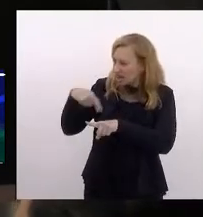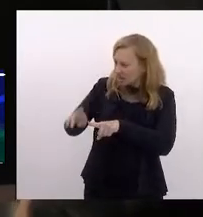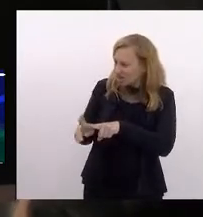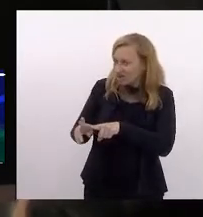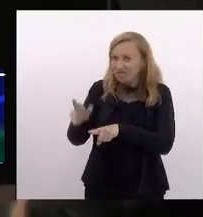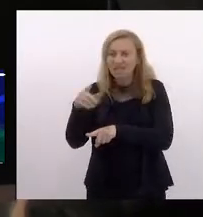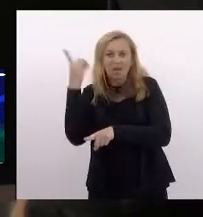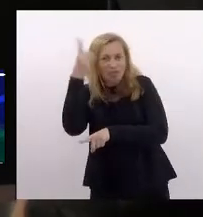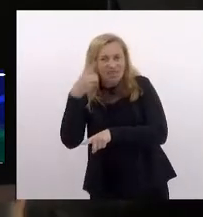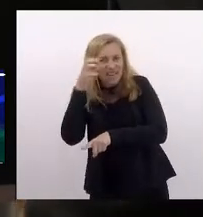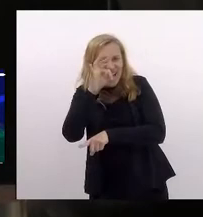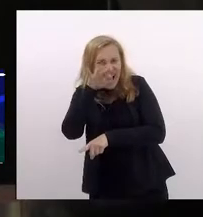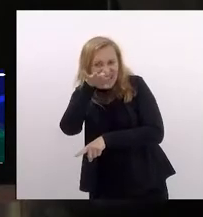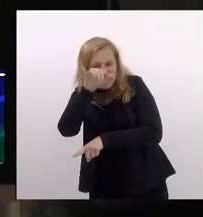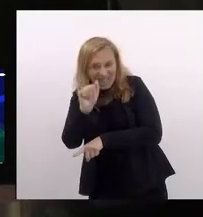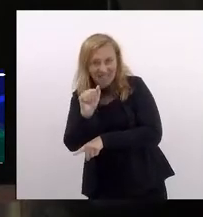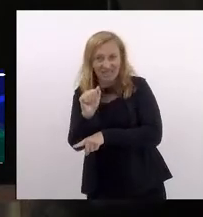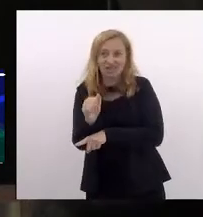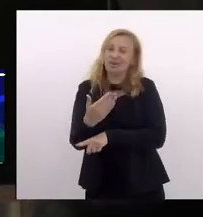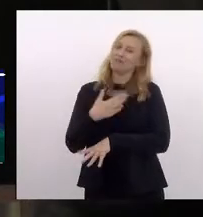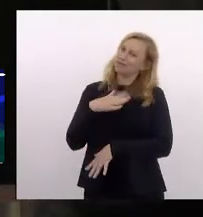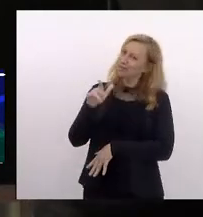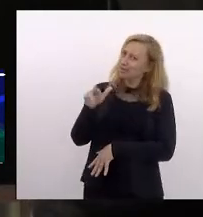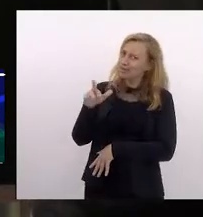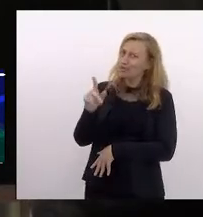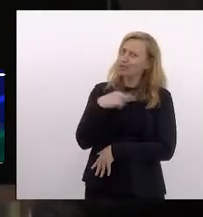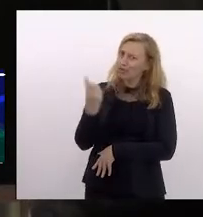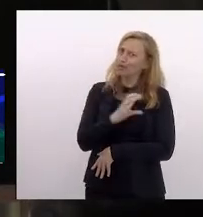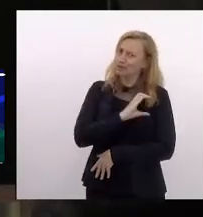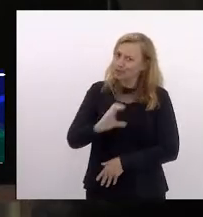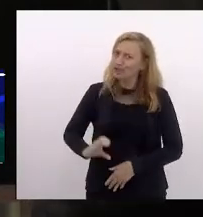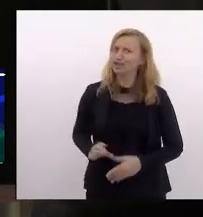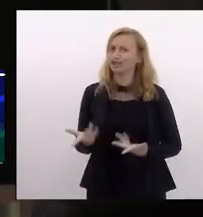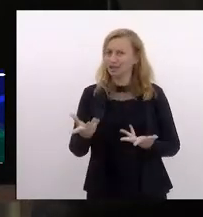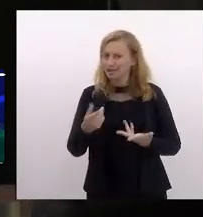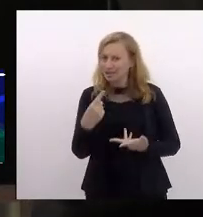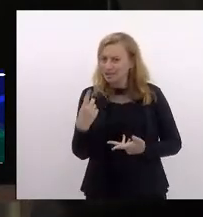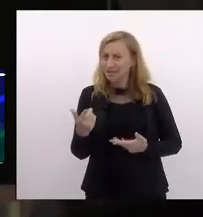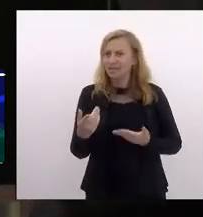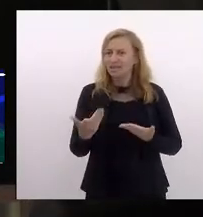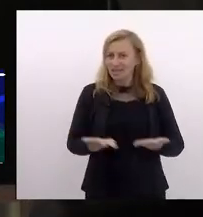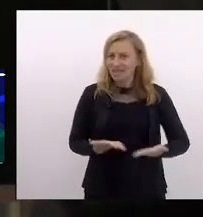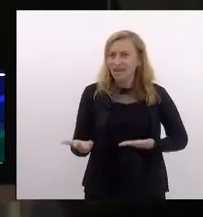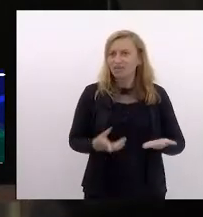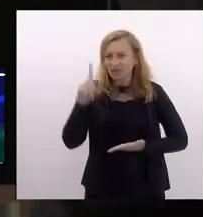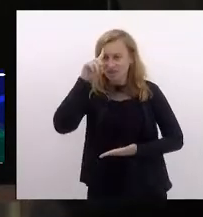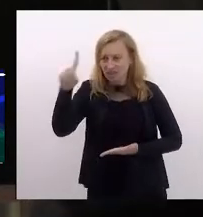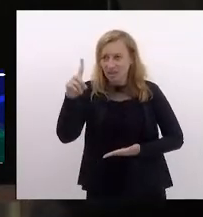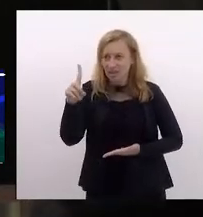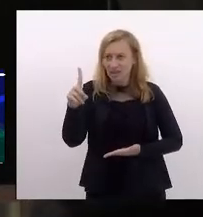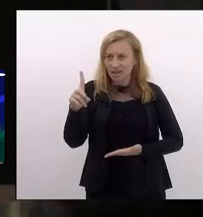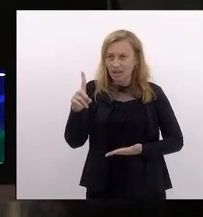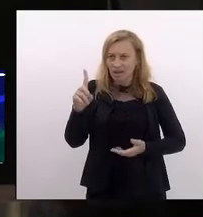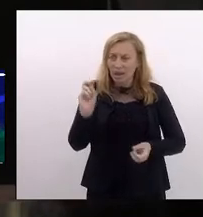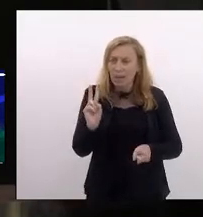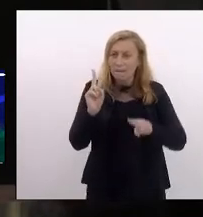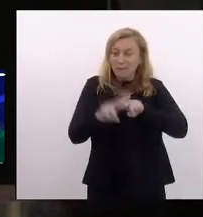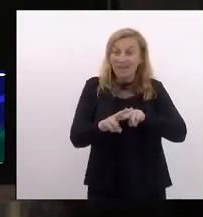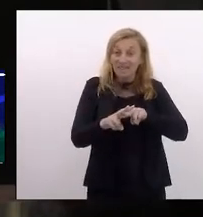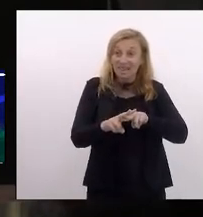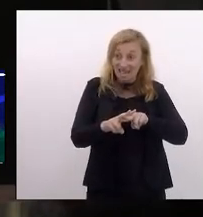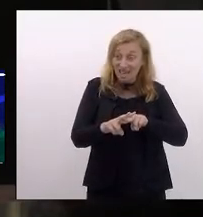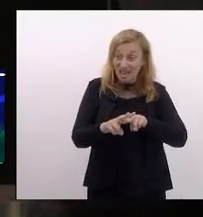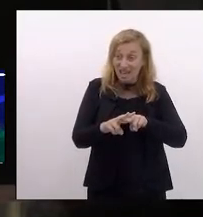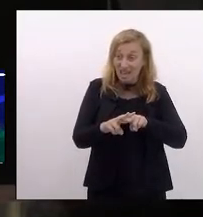deputado Átila Nunes meus irmãos nós somos cristãos esse leis houvesse para nos prender seríamos